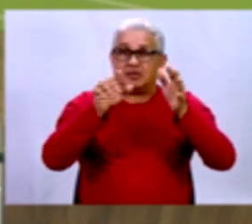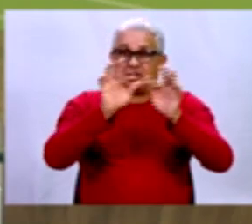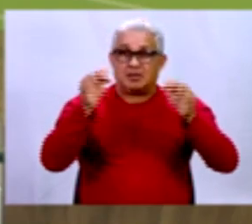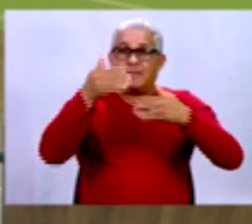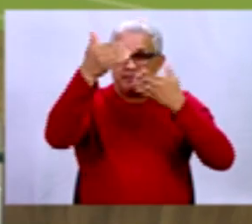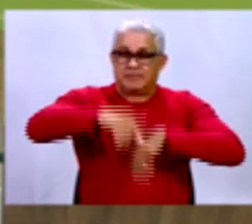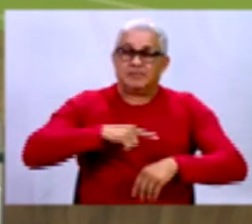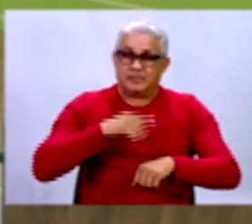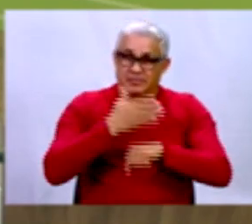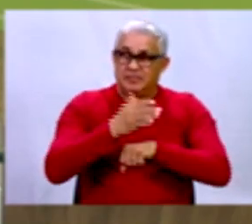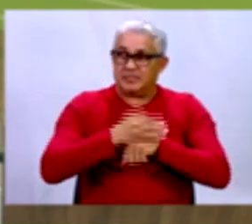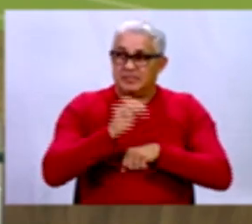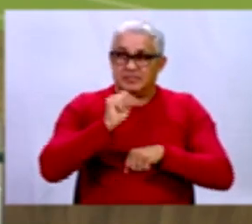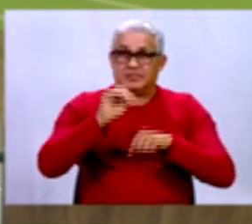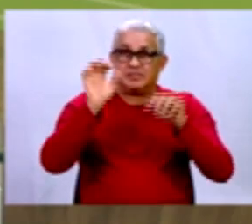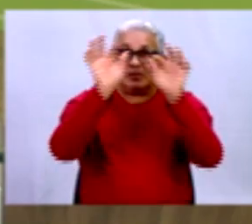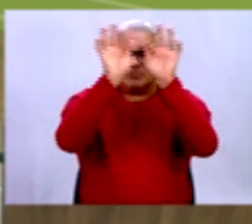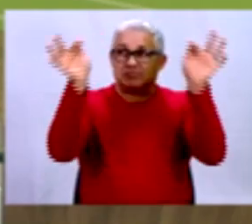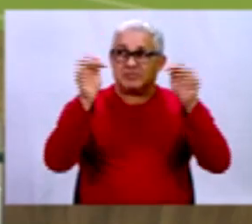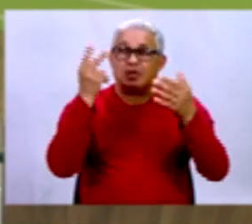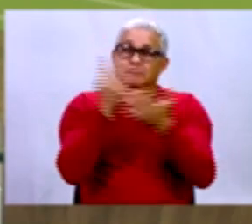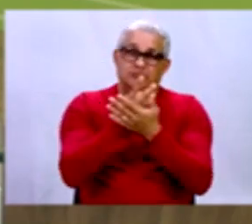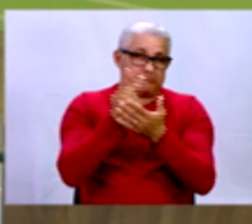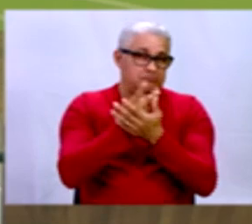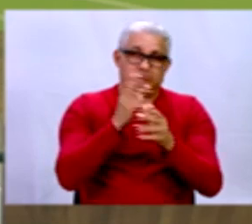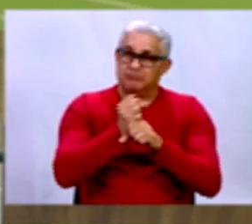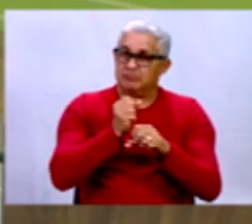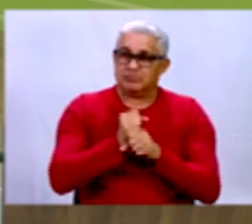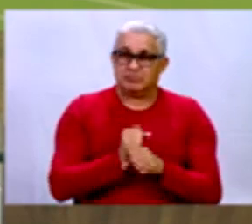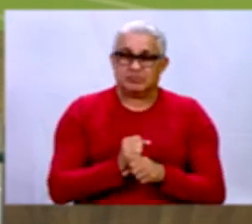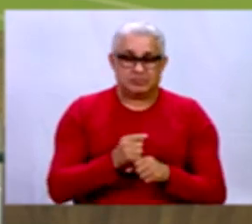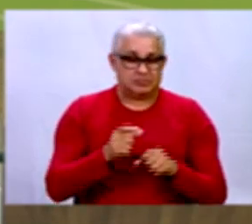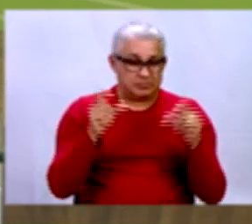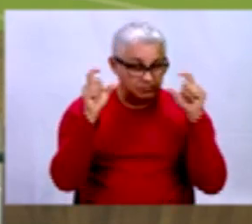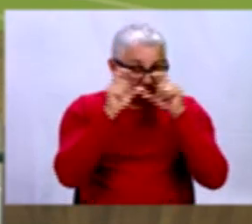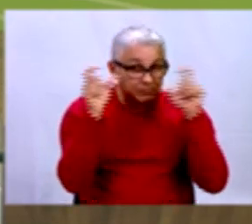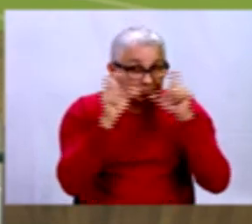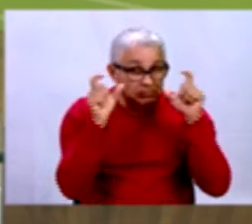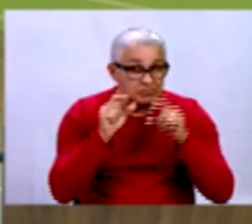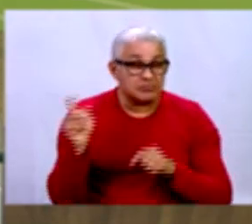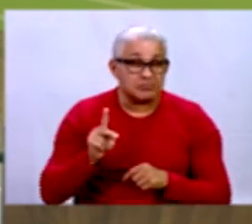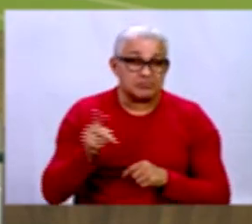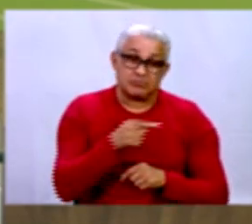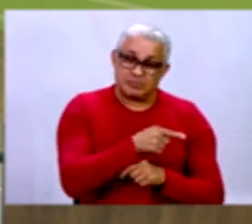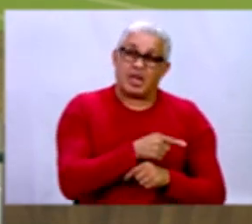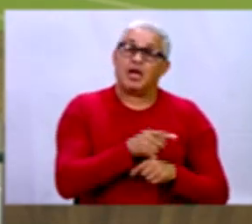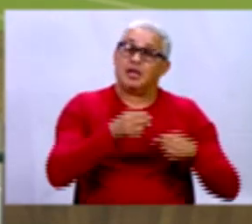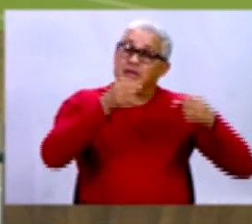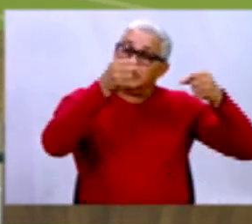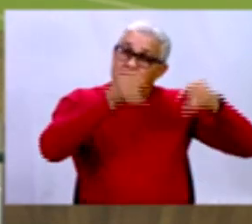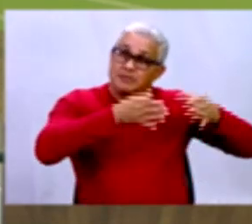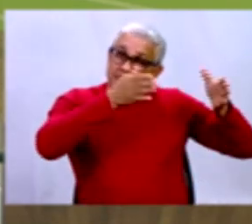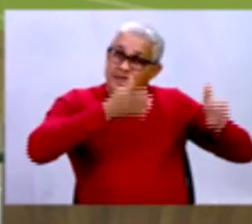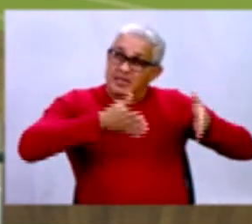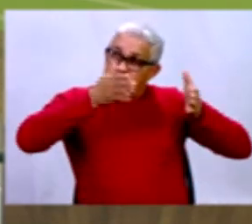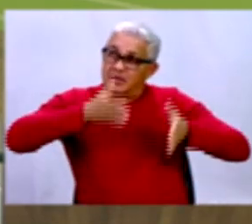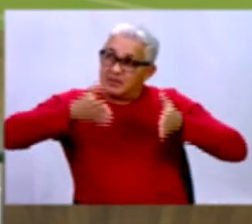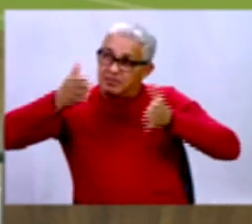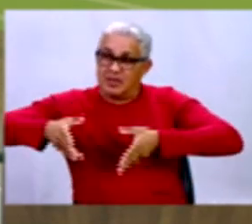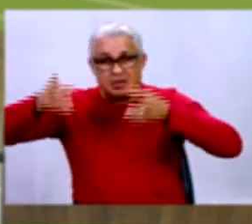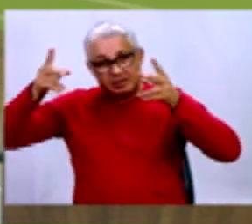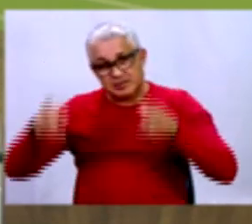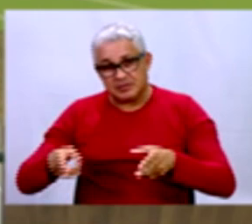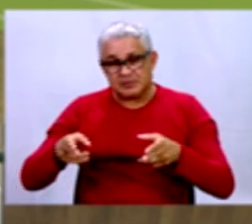exercício disso. Se você simplificar, você vai errar a sua conta. Então presta atenção que a professora fez passo a passo e você tem que fazer como ela